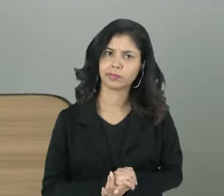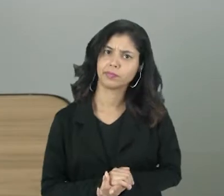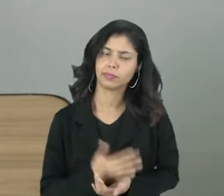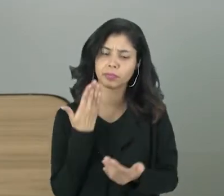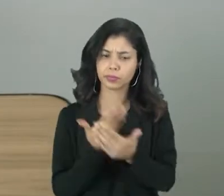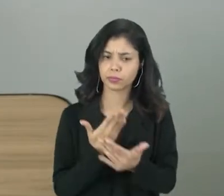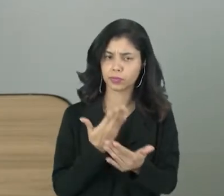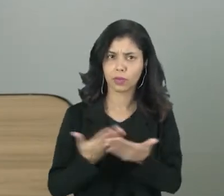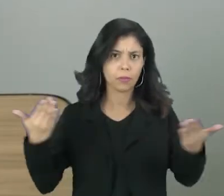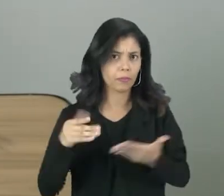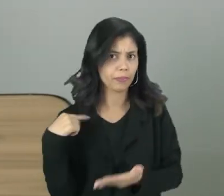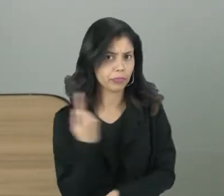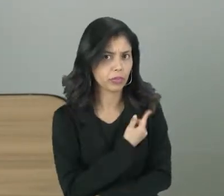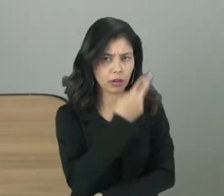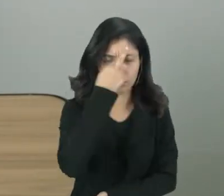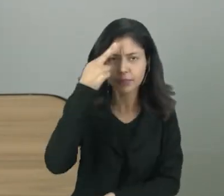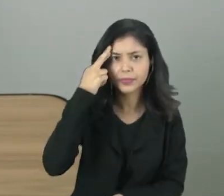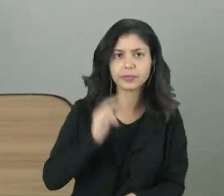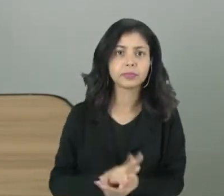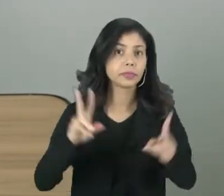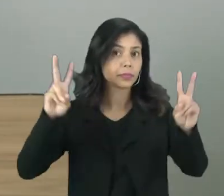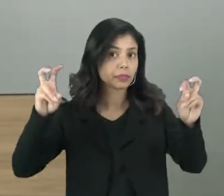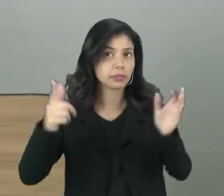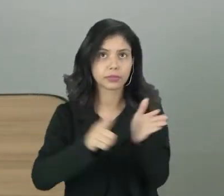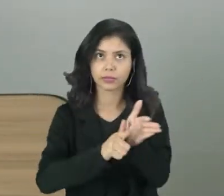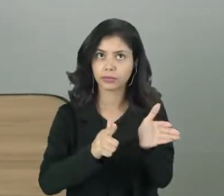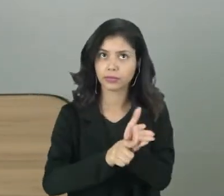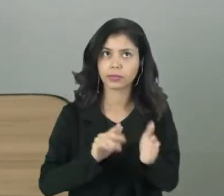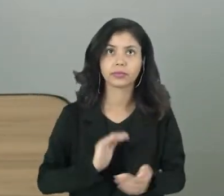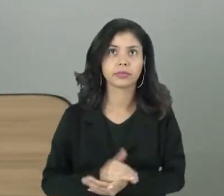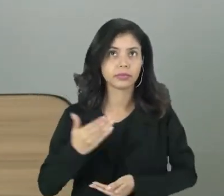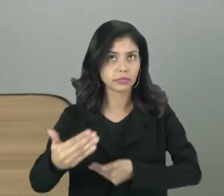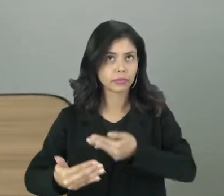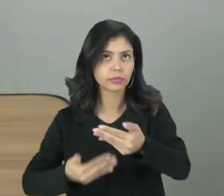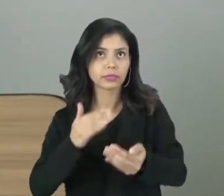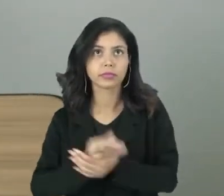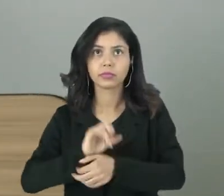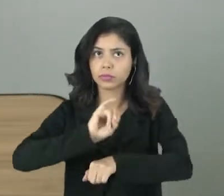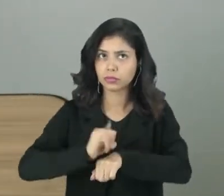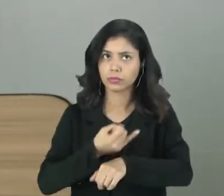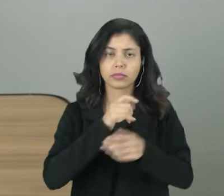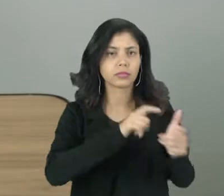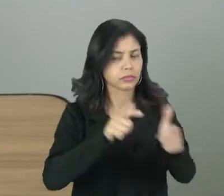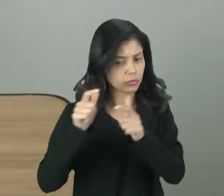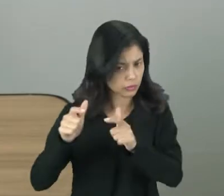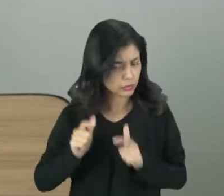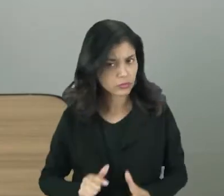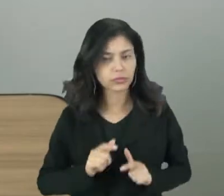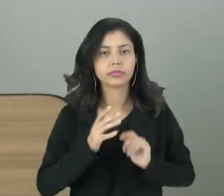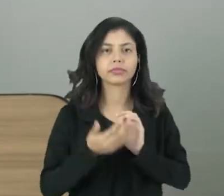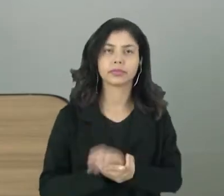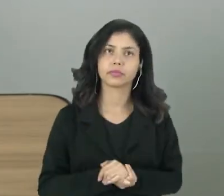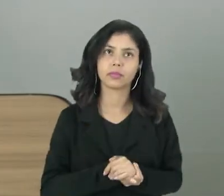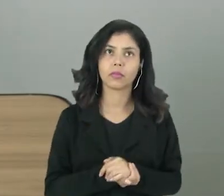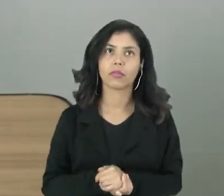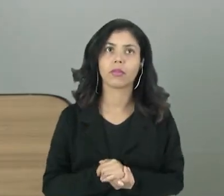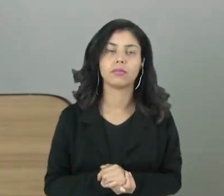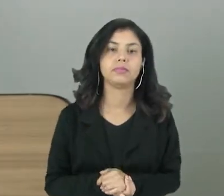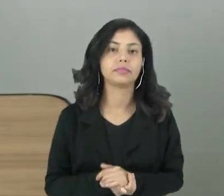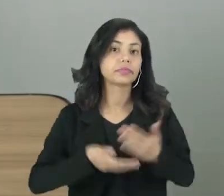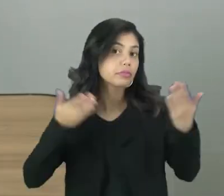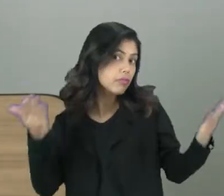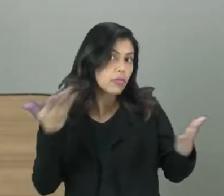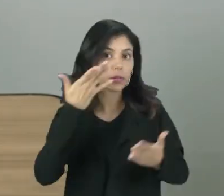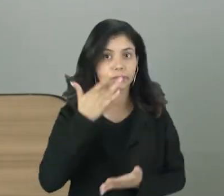à nossa aula de história sobre o papel desempenhado pelos sujeitos em diferentes espaços